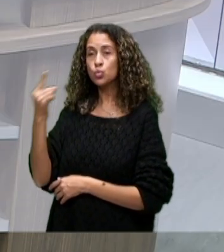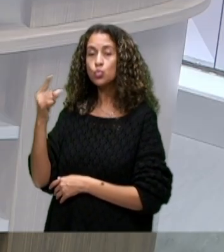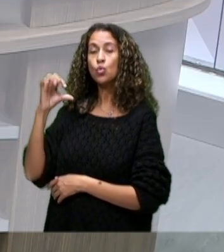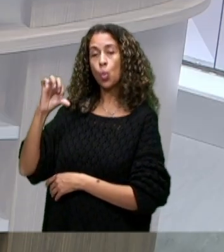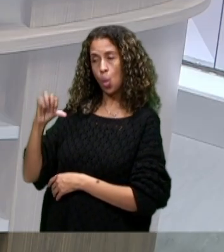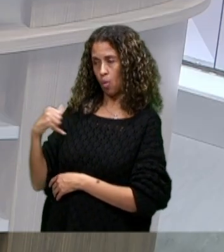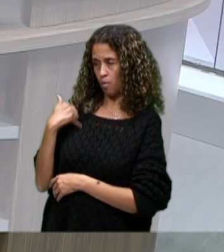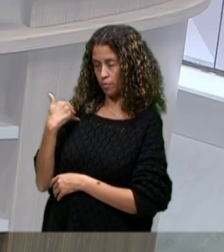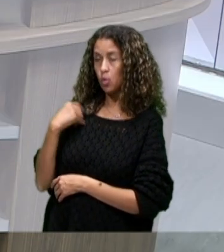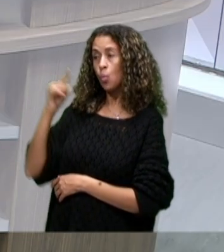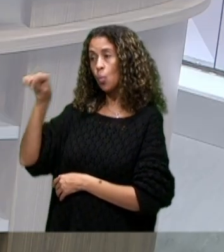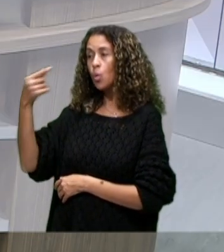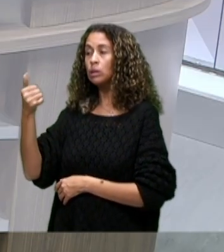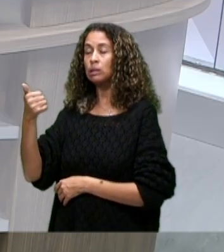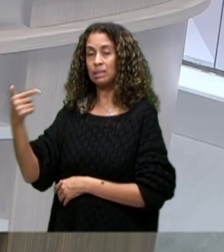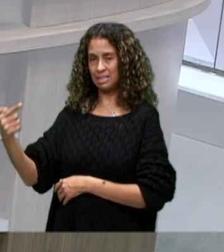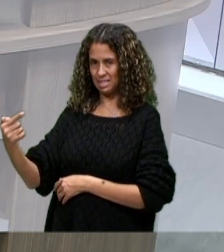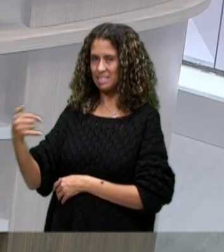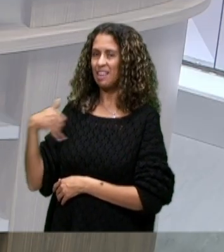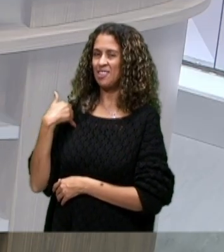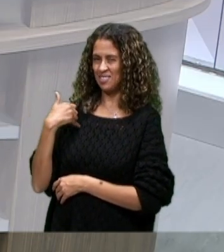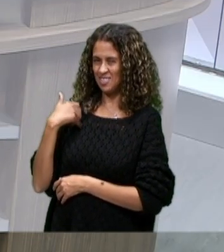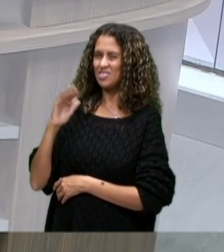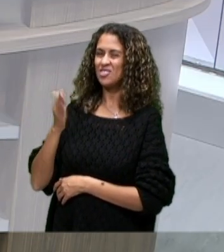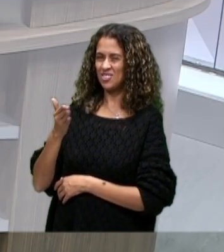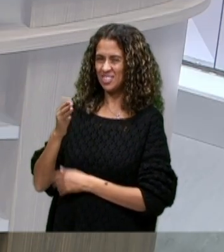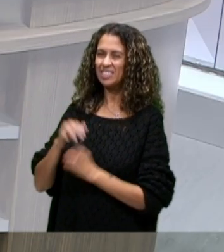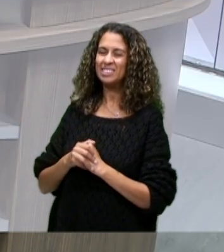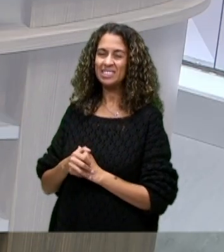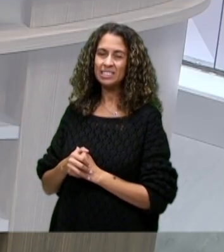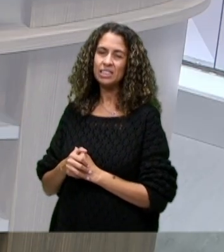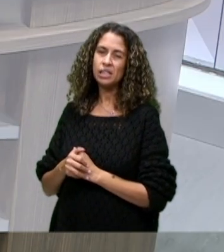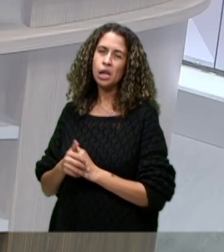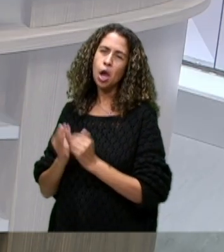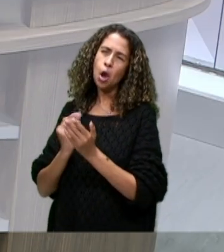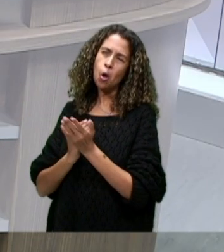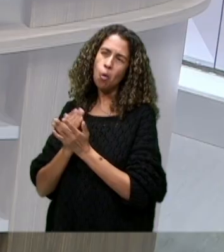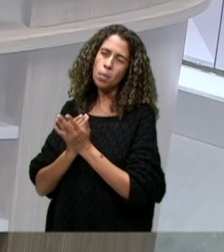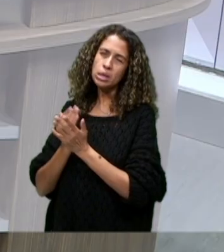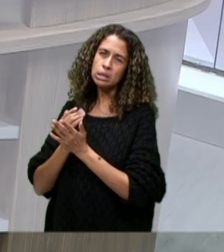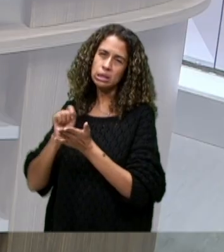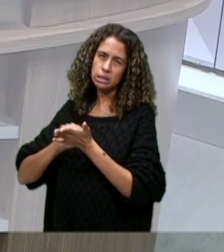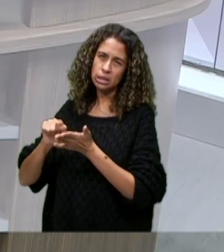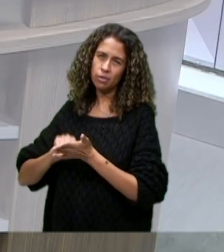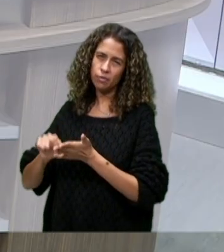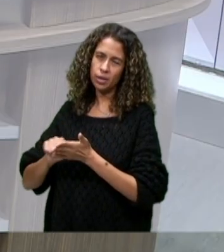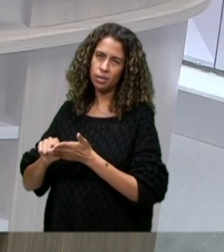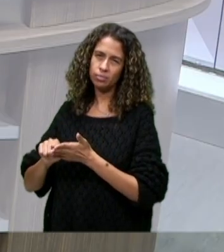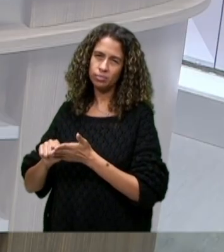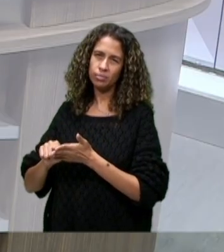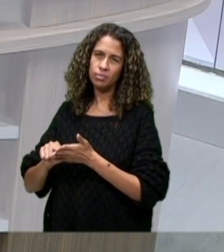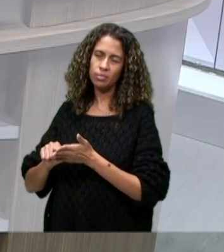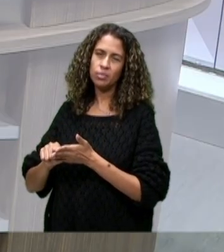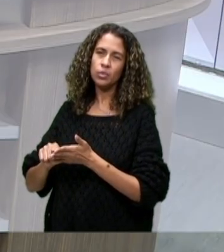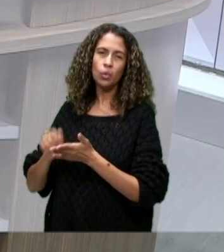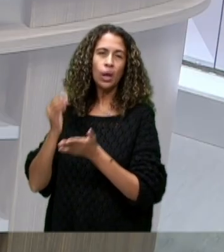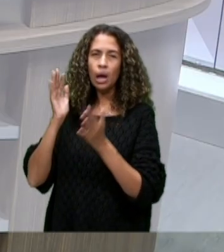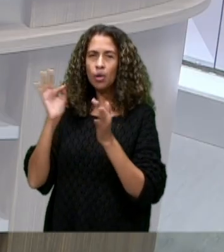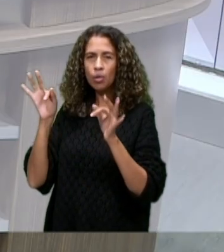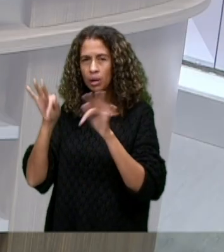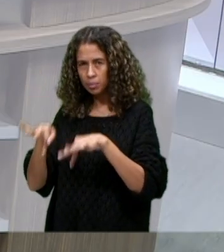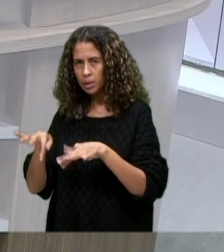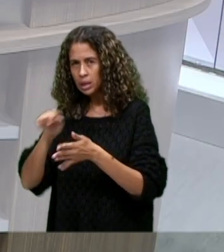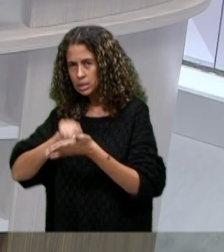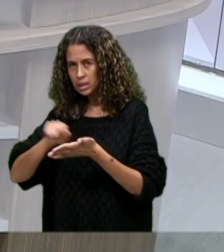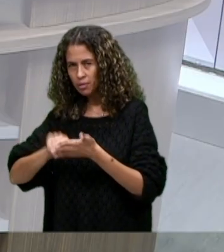17 agora. Tá bem na idade. Sim, eu comecei a escrever o ano retrasado, sei lá. Comecei a escrever quando eu acabei o conselho, já comecei esse. Uhum.